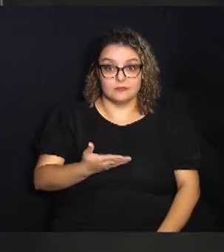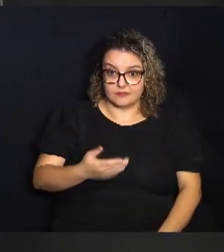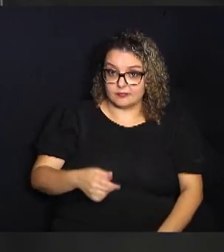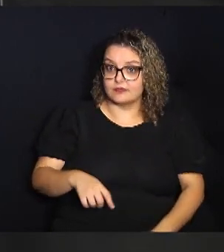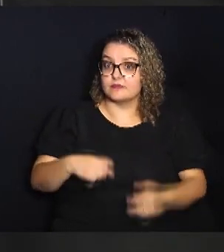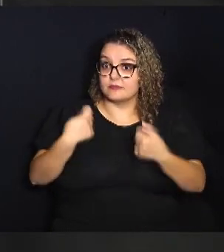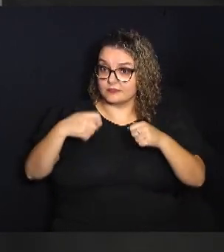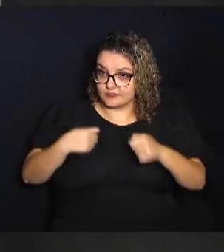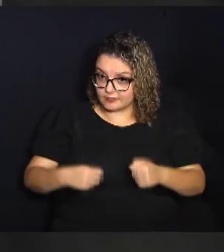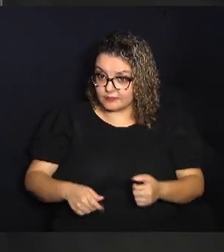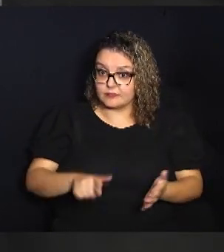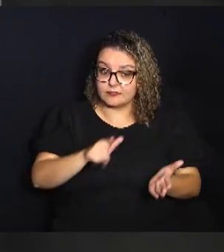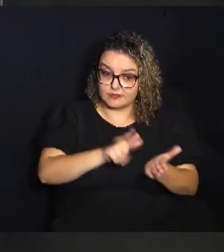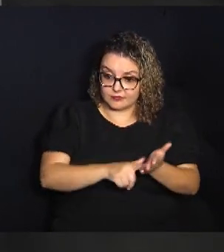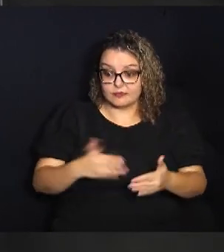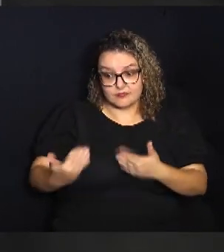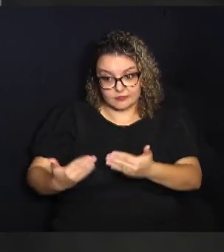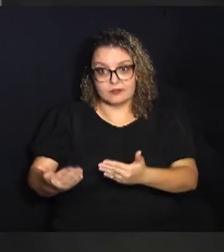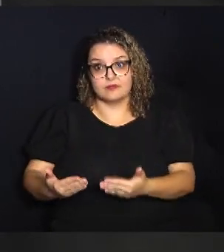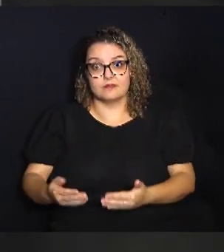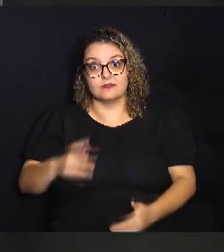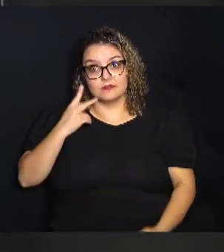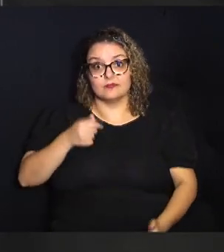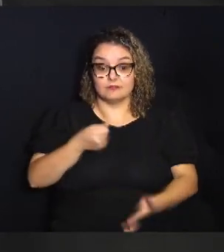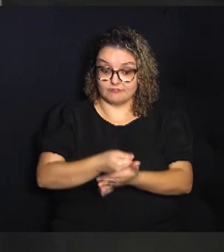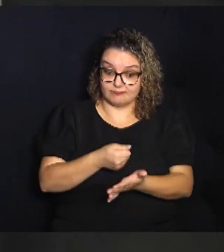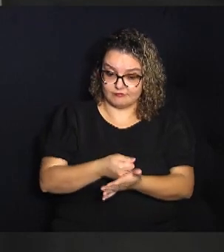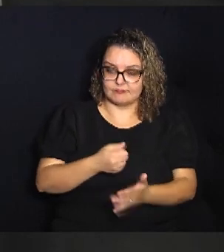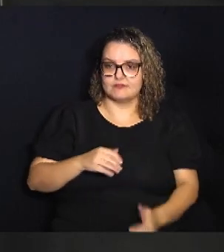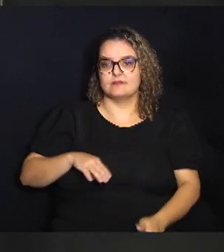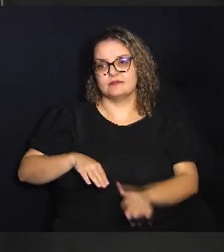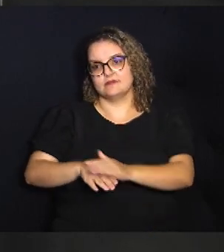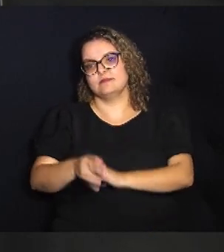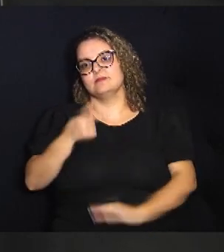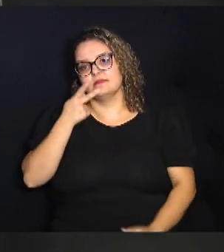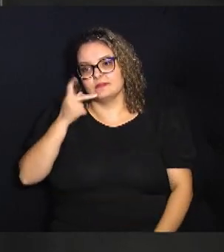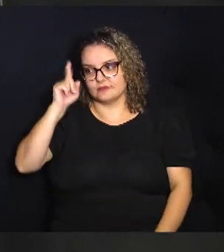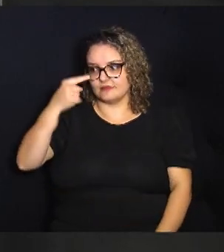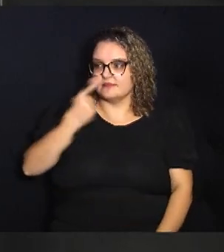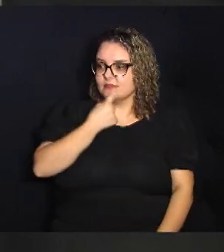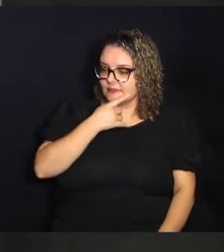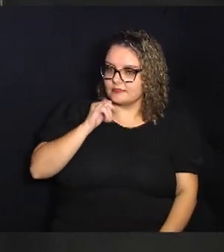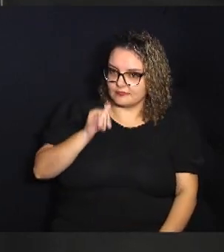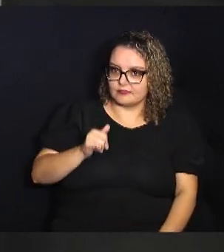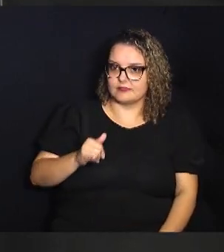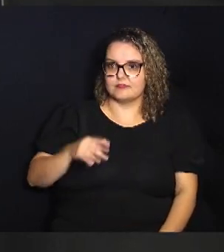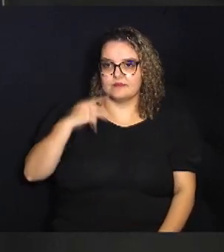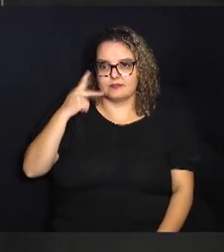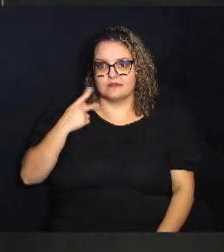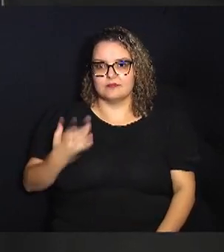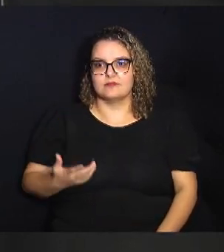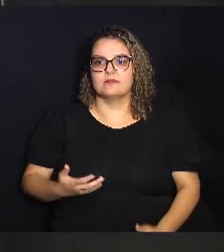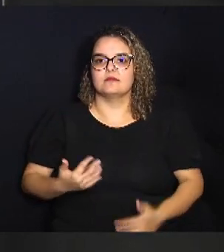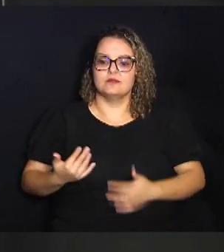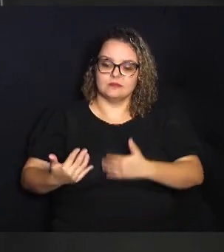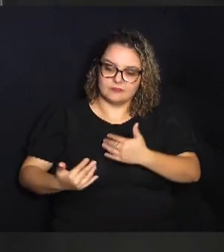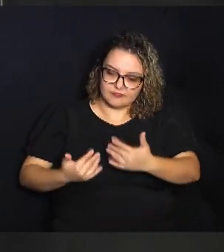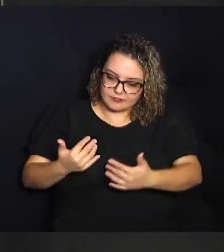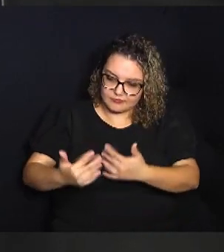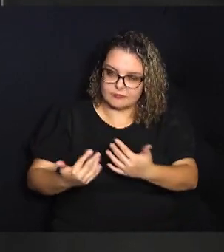que saia do papel, e o vereador fica lá em cima. Certo. Eu costumo dizer, Mila, que o vereador, ele é o óleo que lubrifica